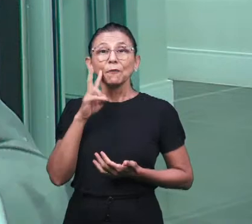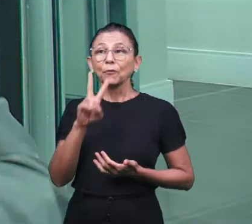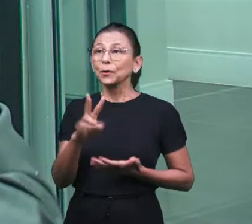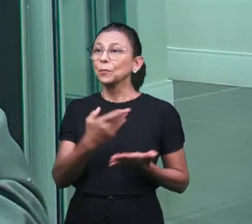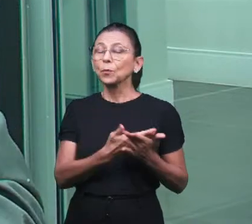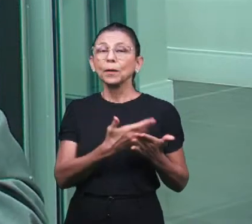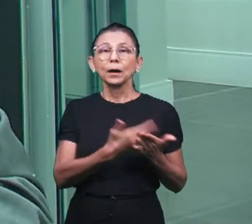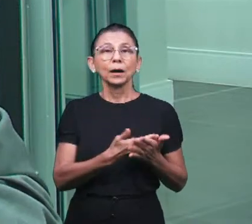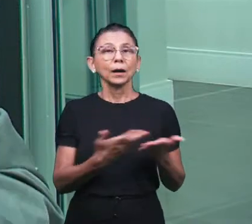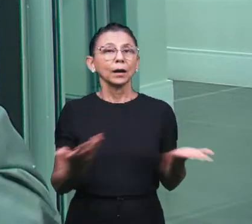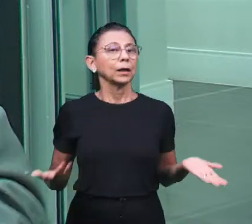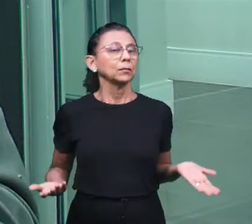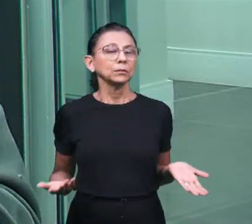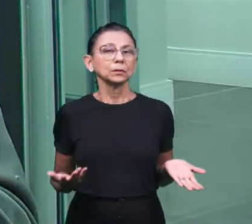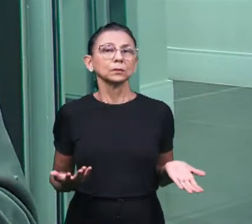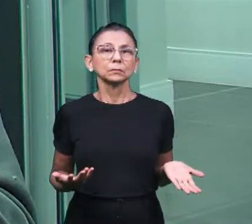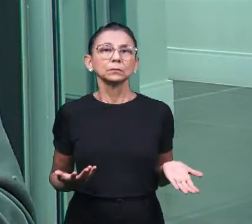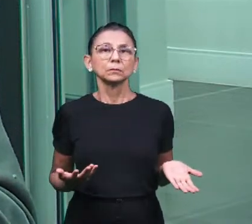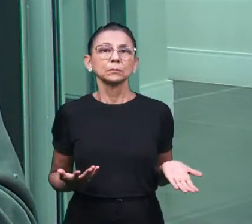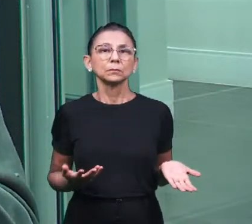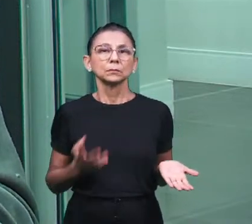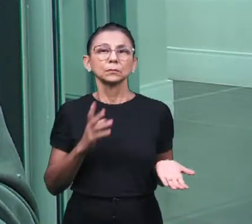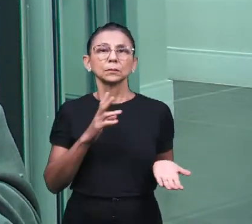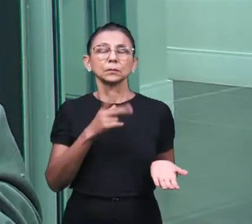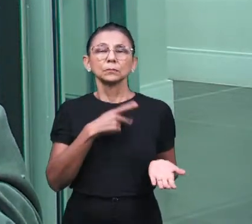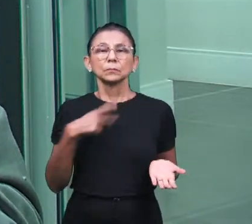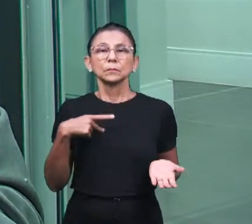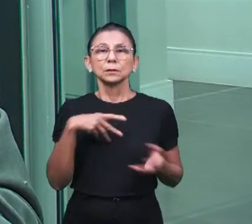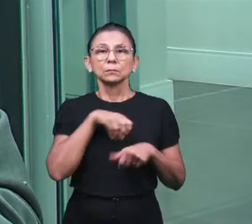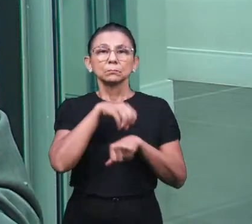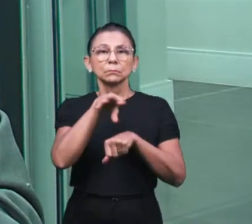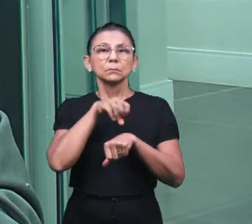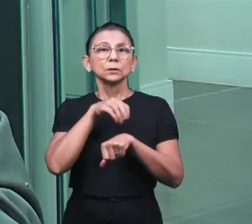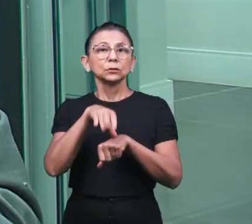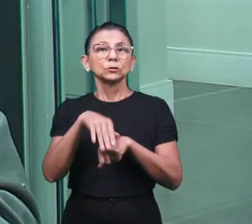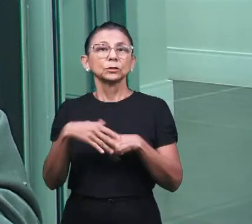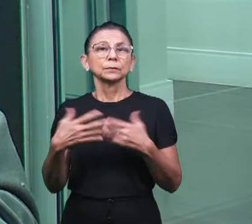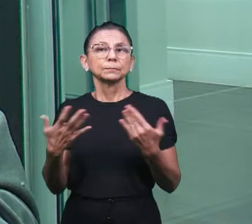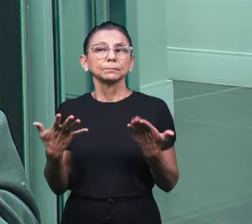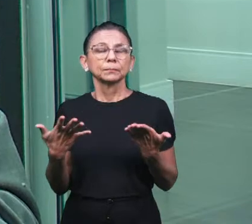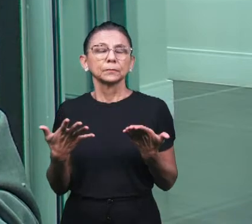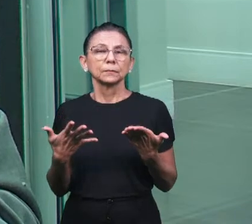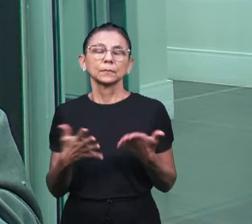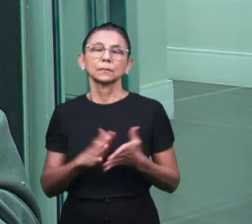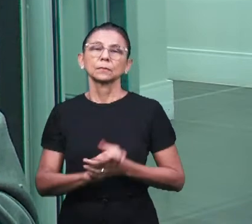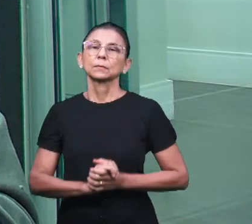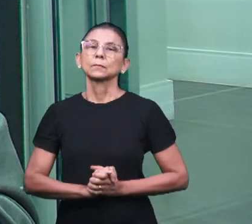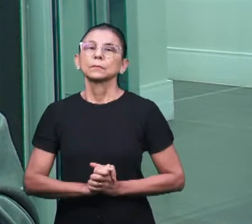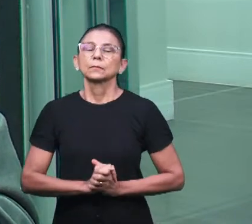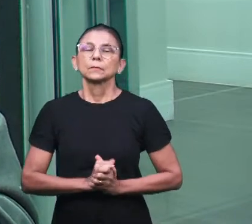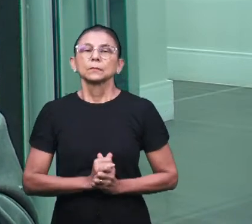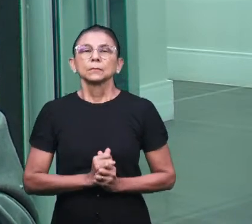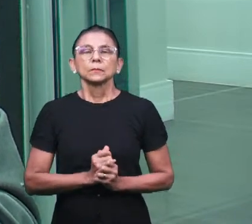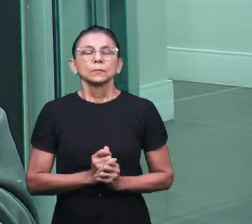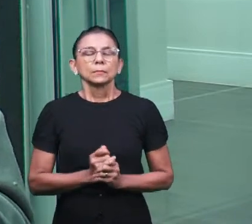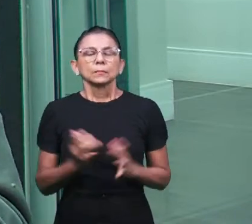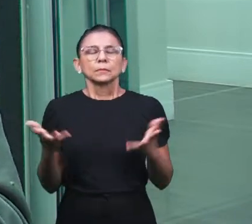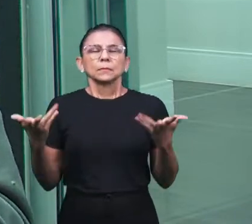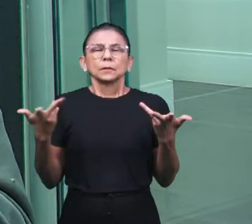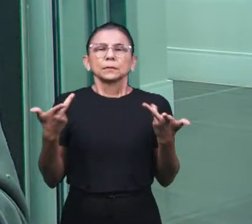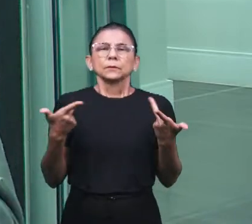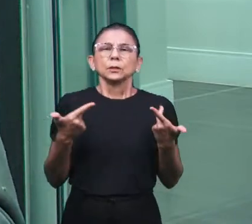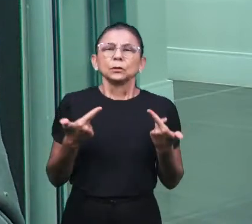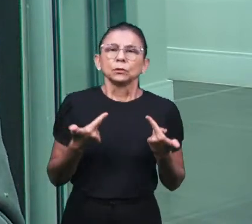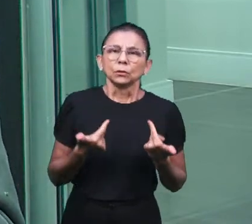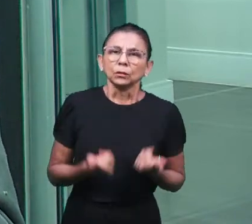pastor Gereuti ou qualquer outro pastor transmitir. Você vê que a riqueza desse momento tem sido algo extraordinário. E a pessoa,